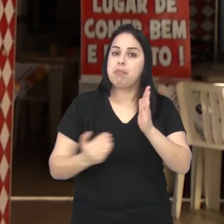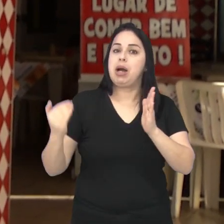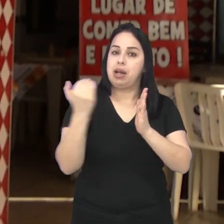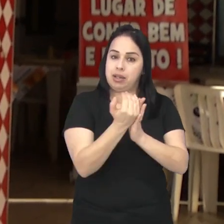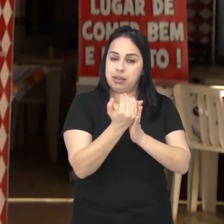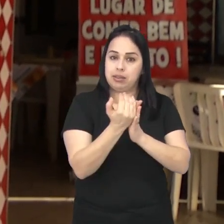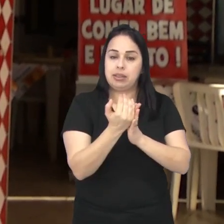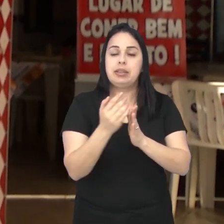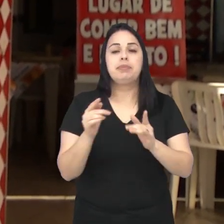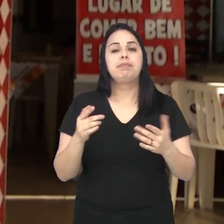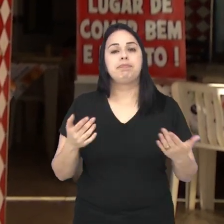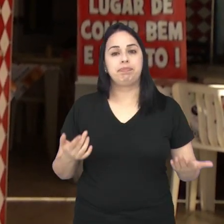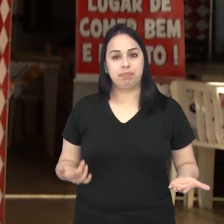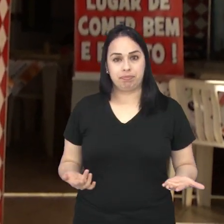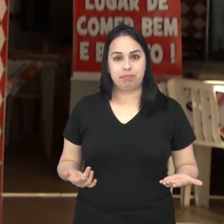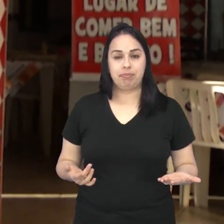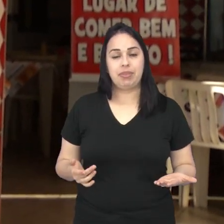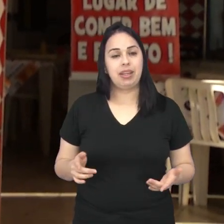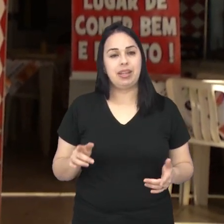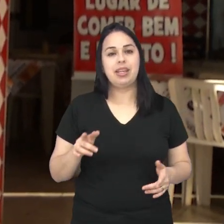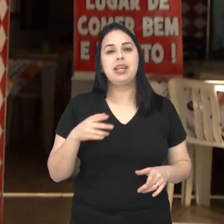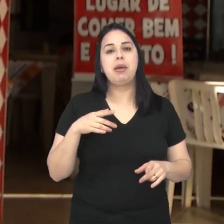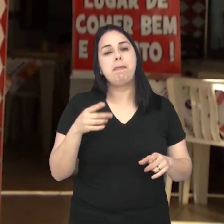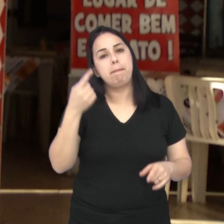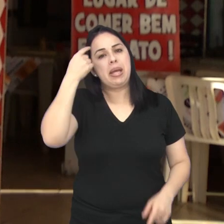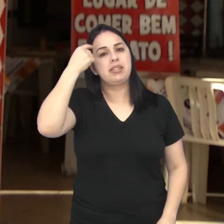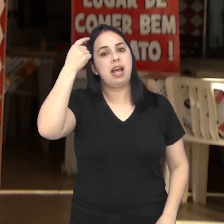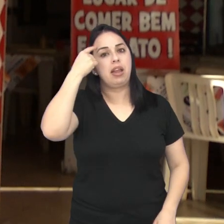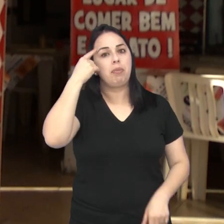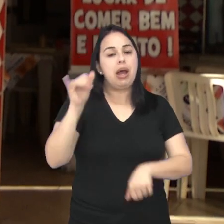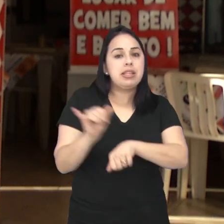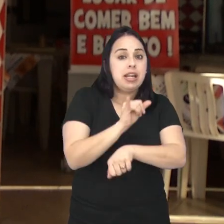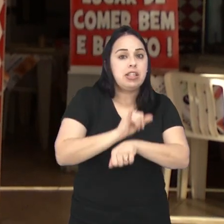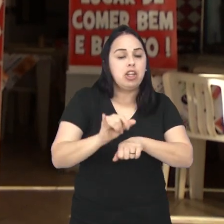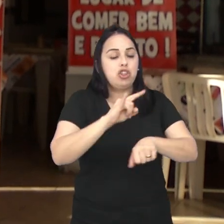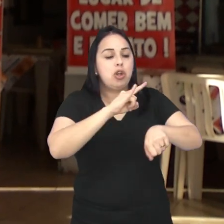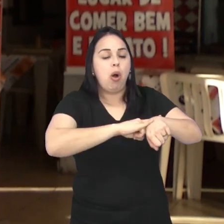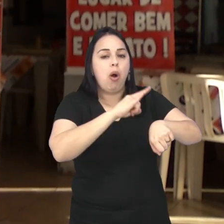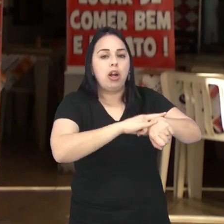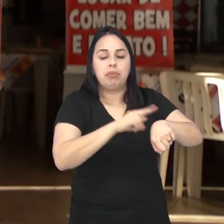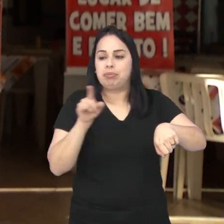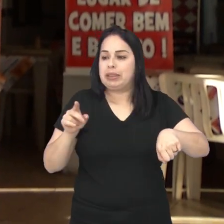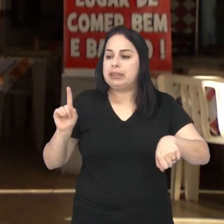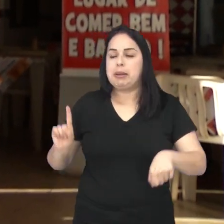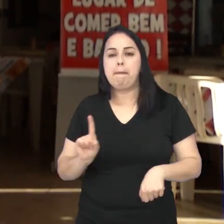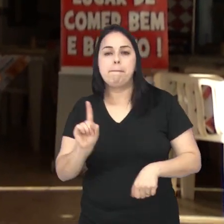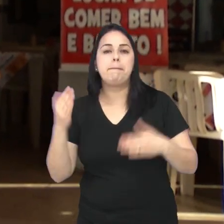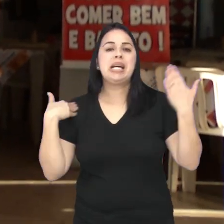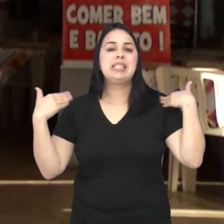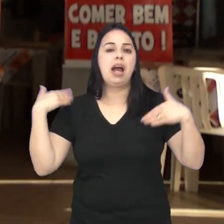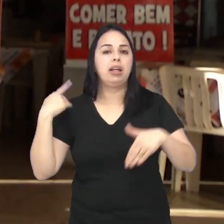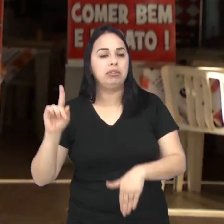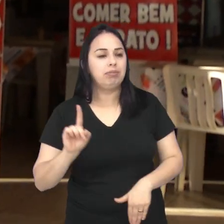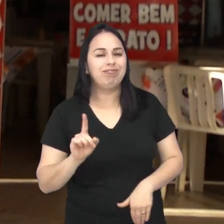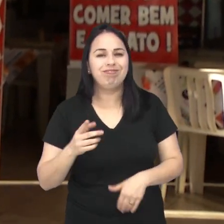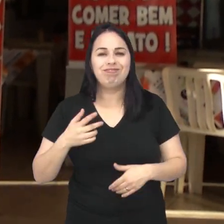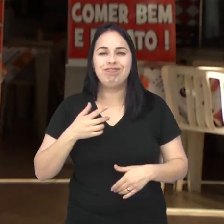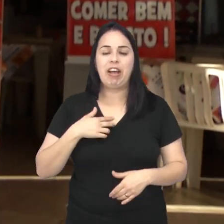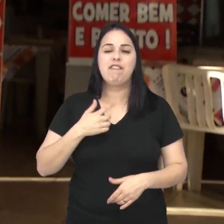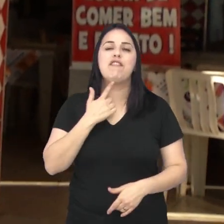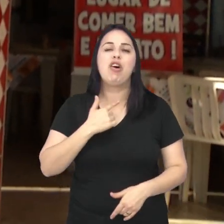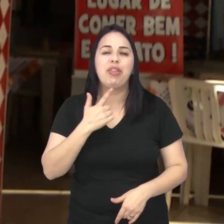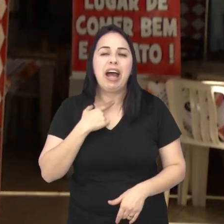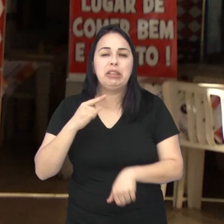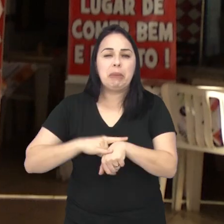dos quiosques, e aqui pra gente também, e sanitários, né, porque a pessoa tá ali, quer usar um banheiro, não tem, né,